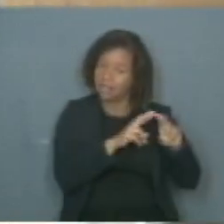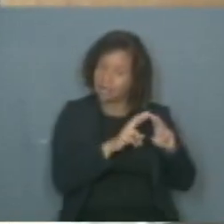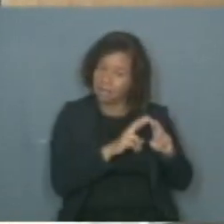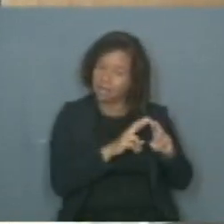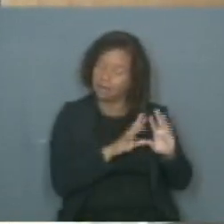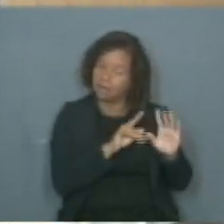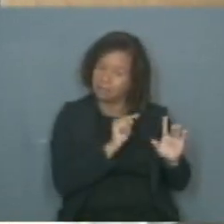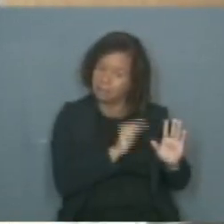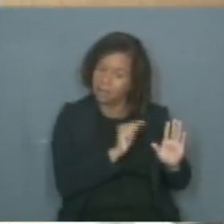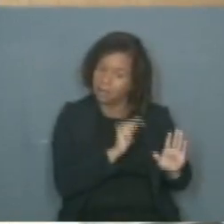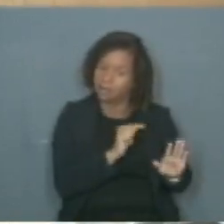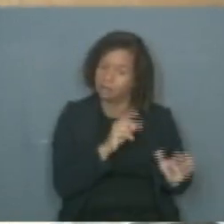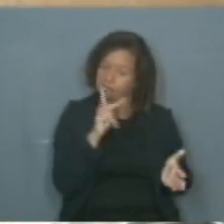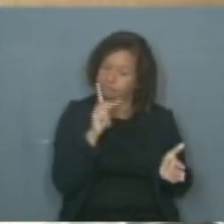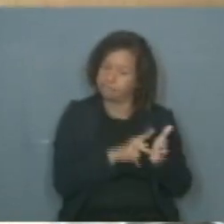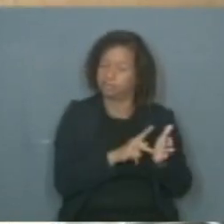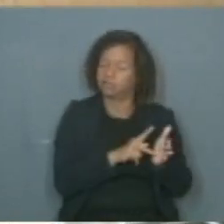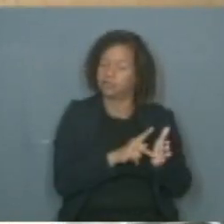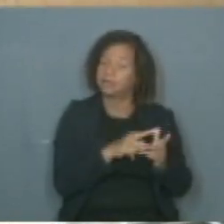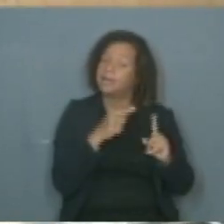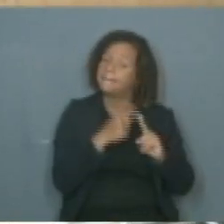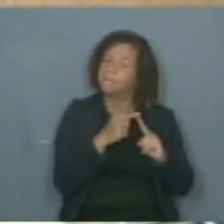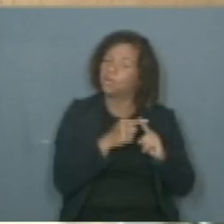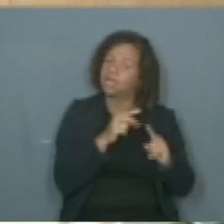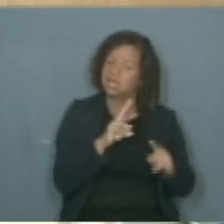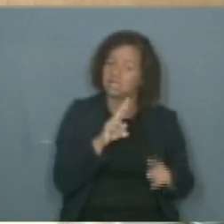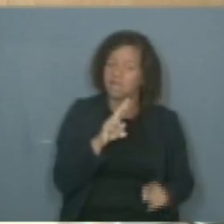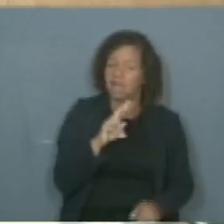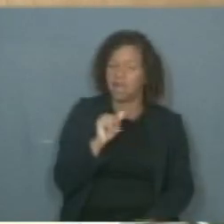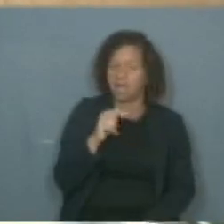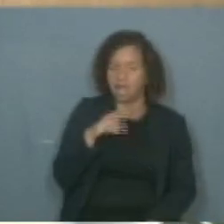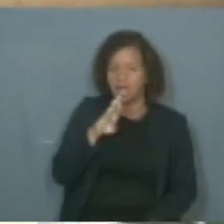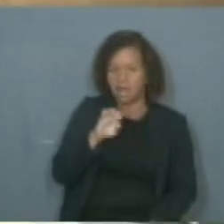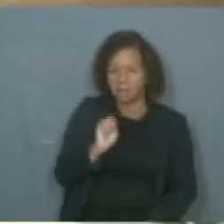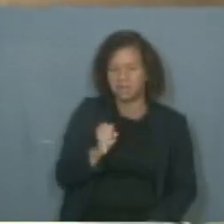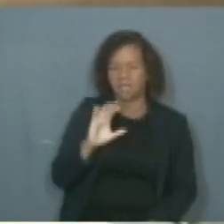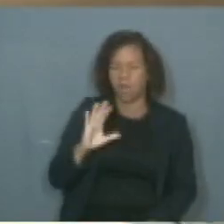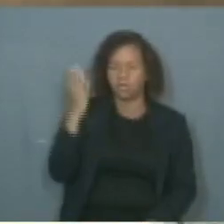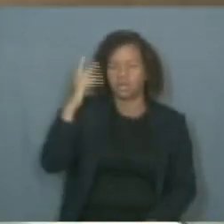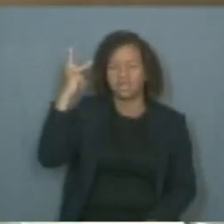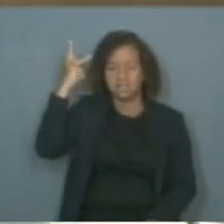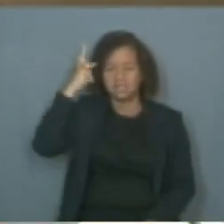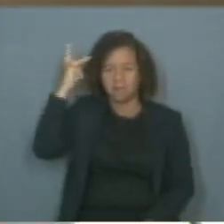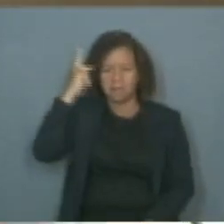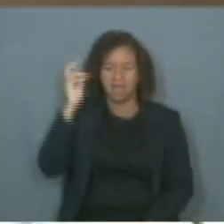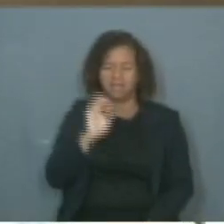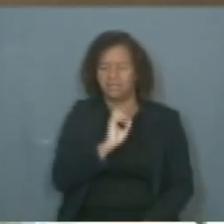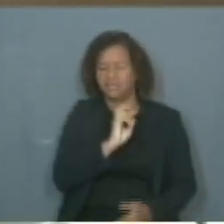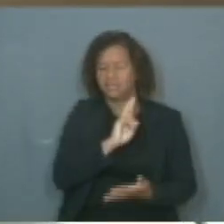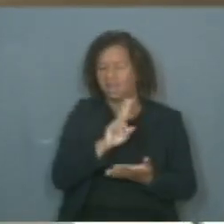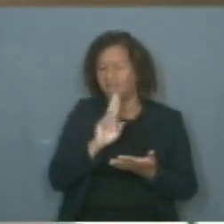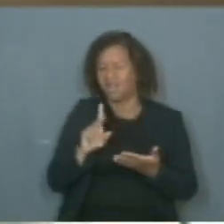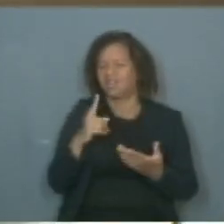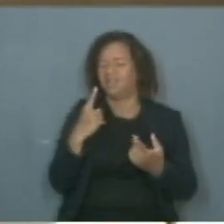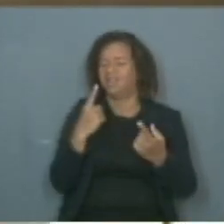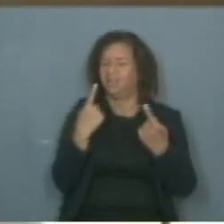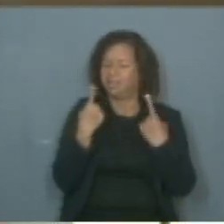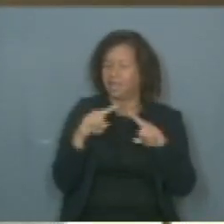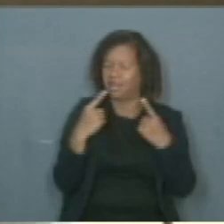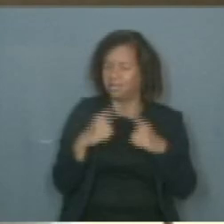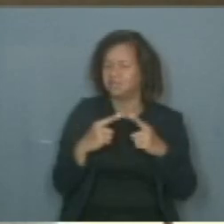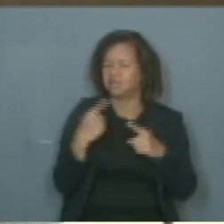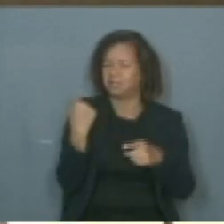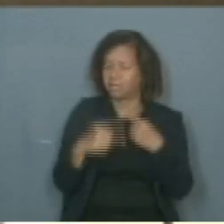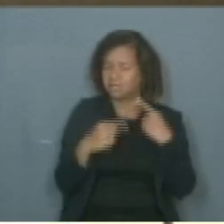trazendo a eficácia, porque esses hubs que acontecem em São Paulo tem várias denúncias de violações de